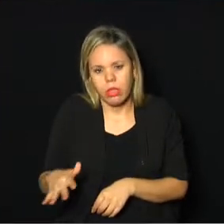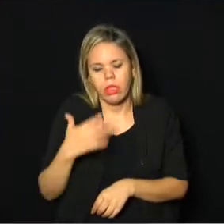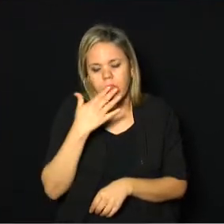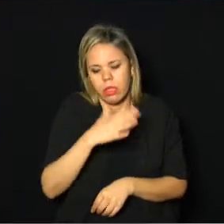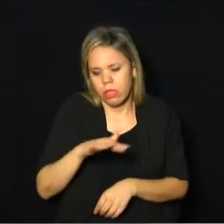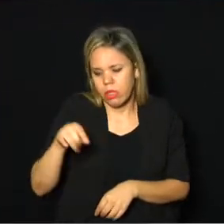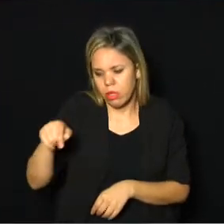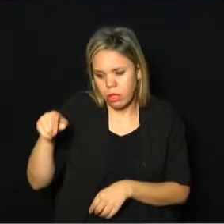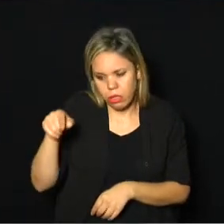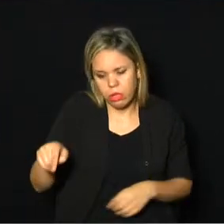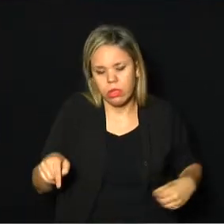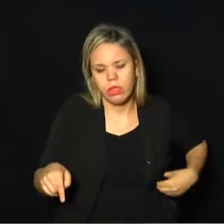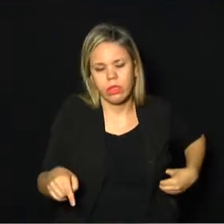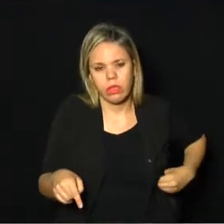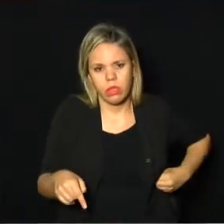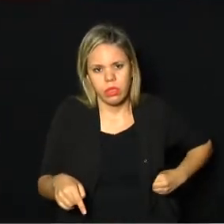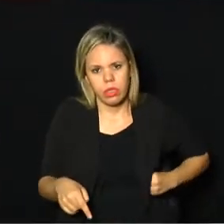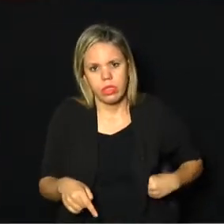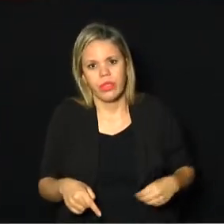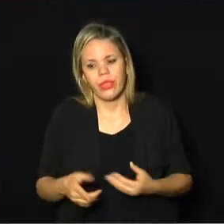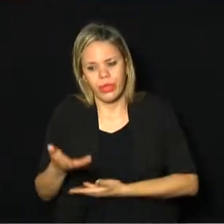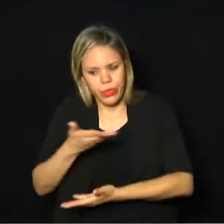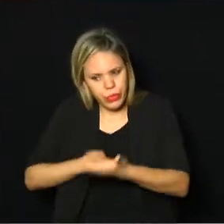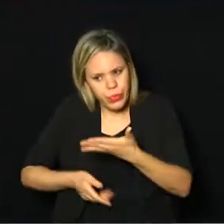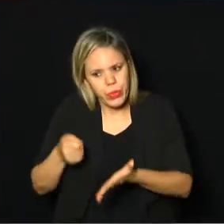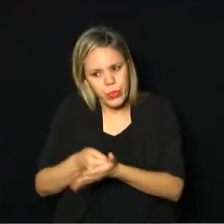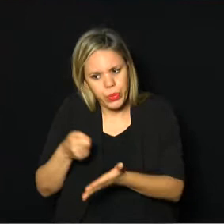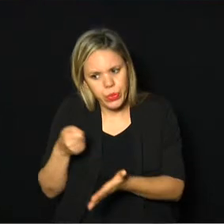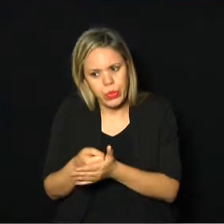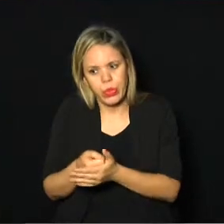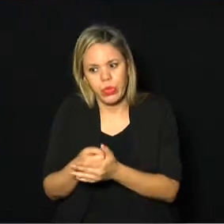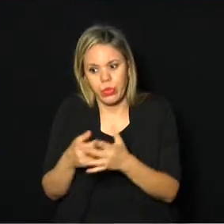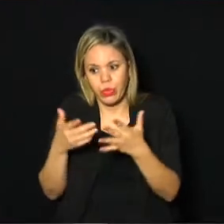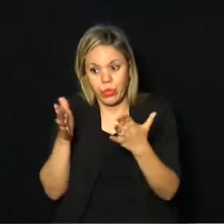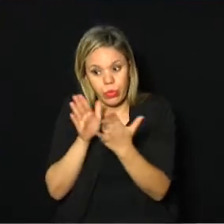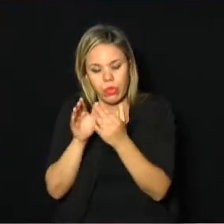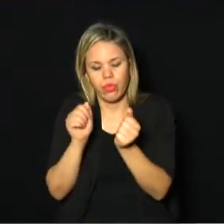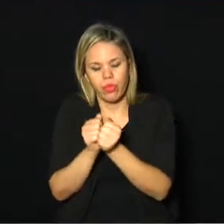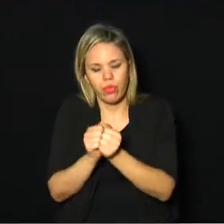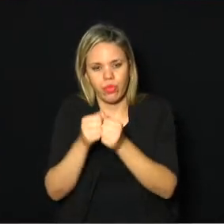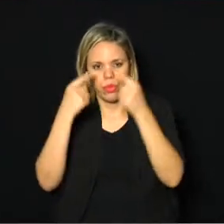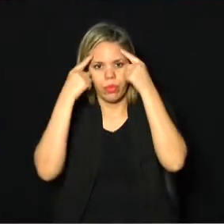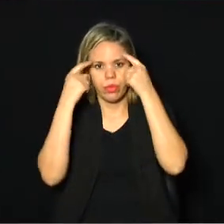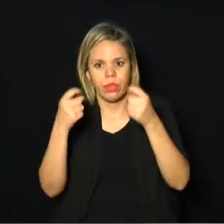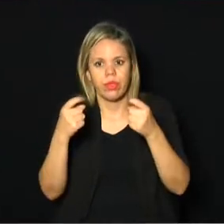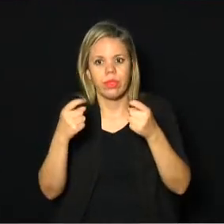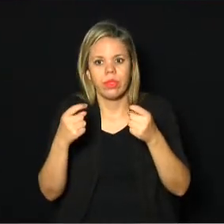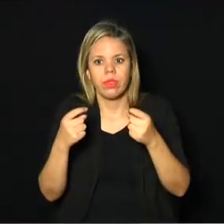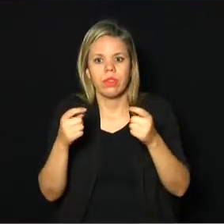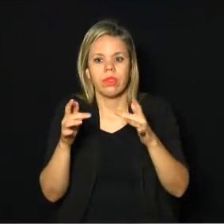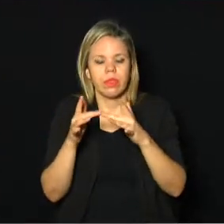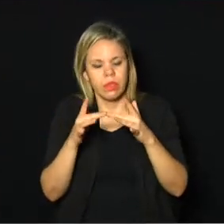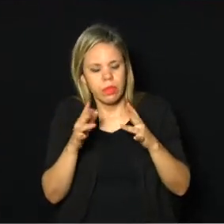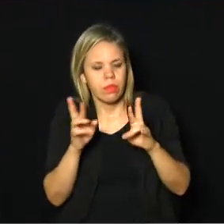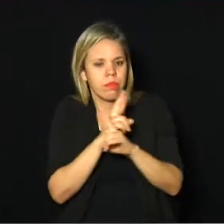passa por uma situação de ter que conviver com uma situação de violência, né, vendo uma